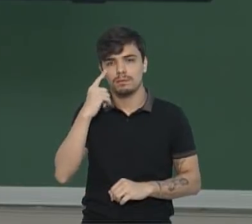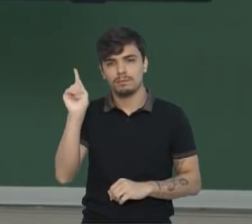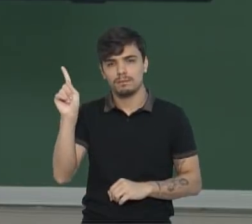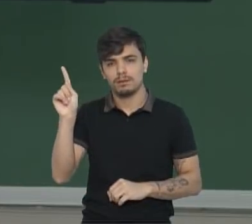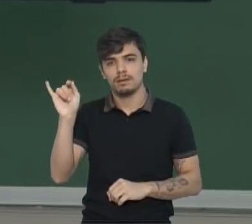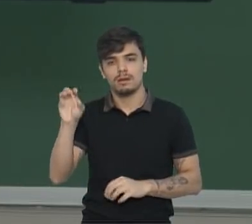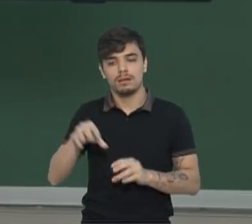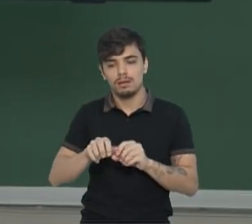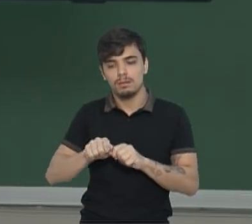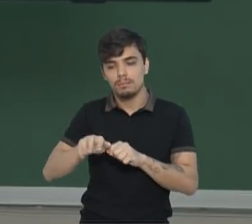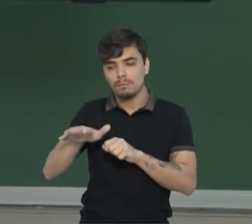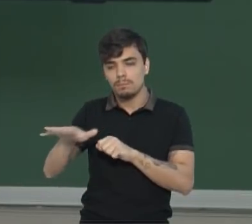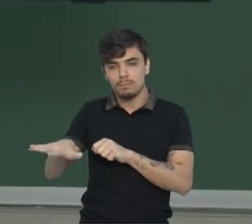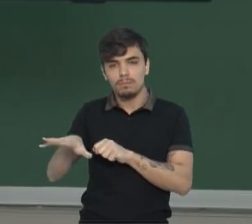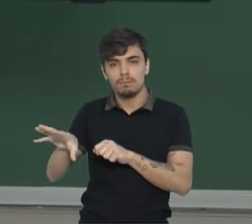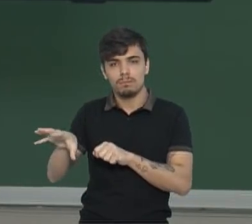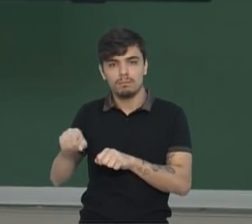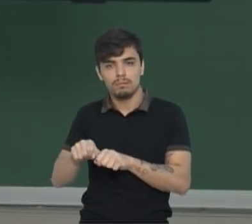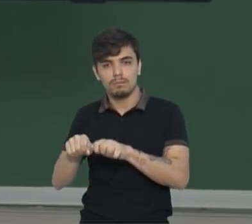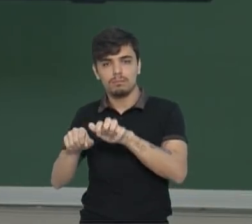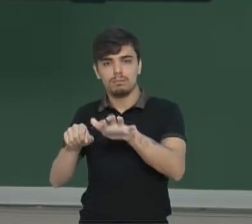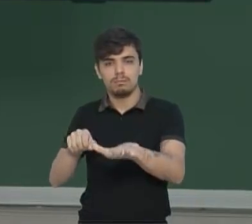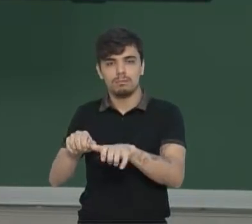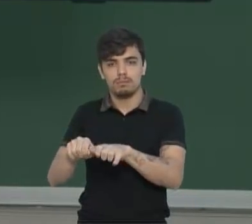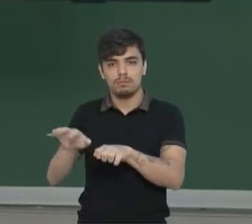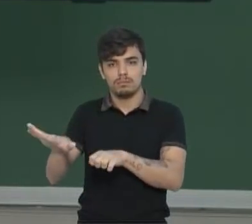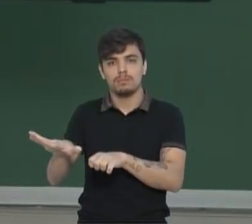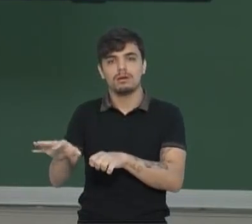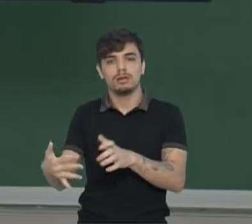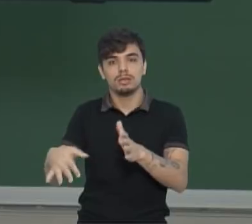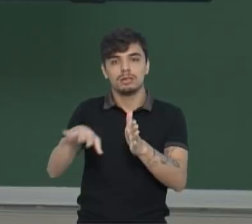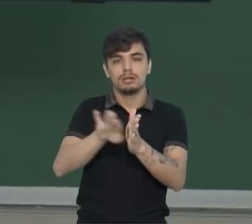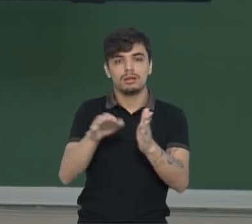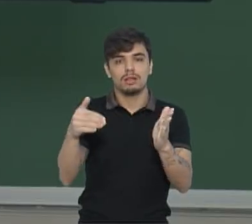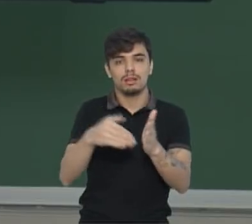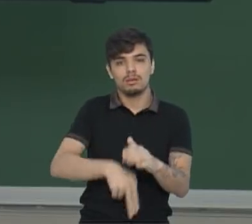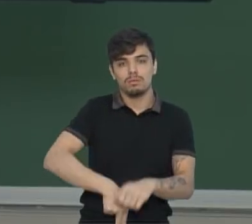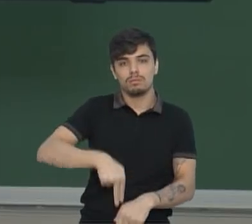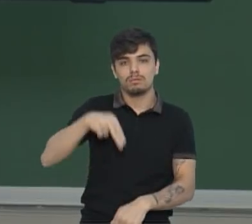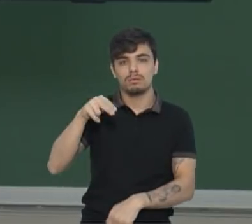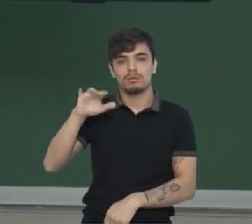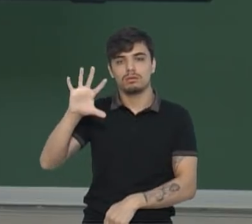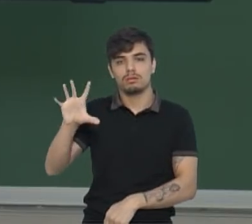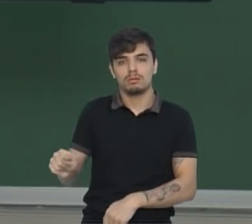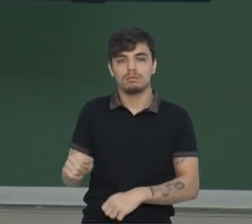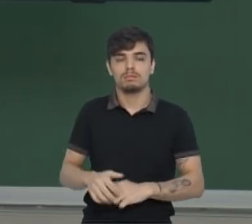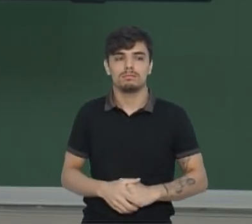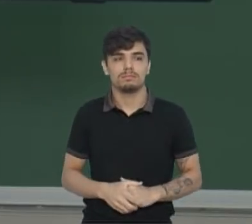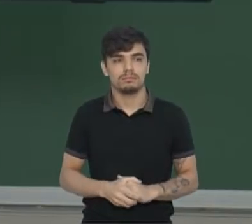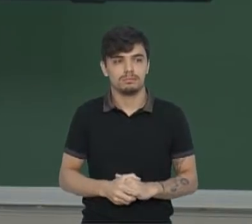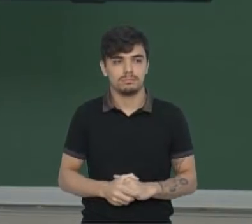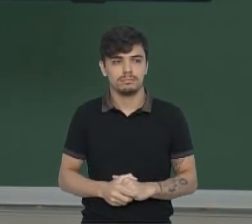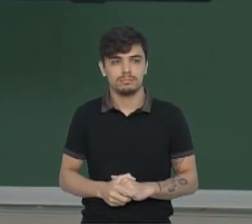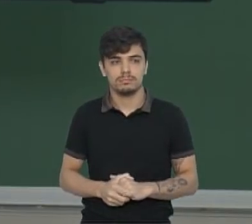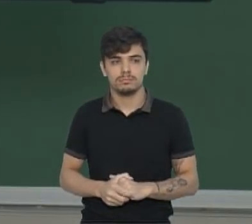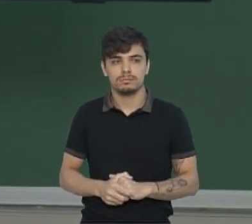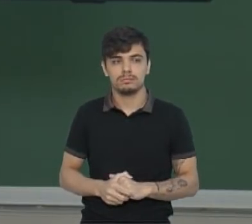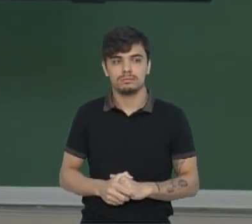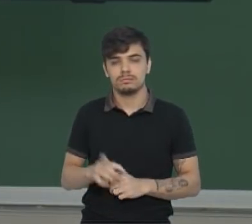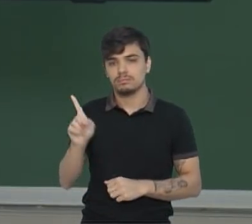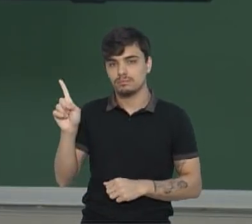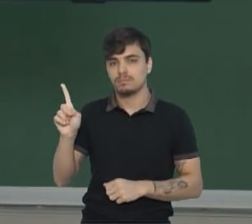eles passam aqui pela Península Ibérica e vão chegar no norte da África. Aqui está Cartago, né,